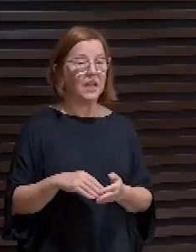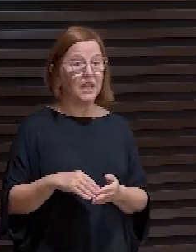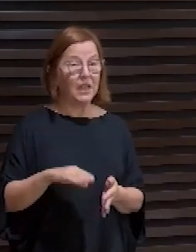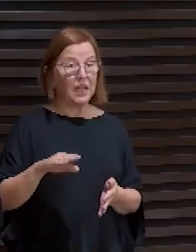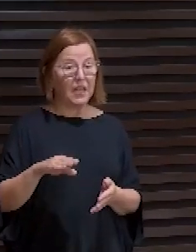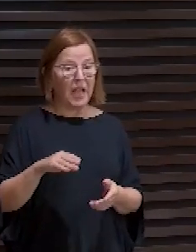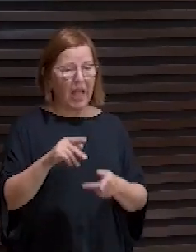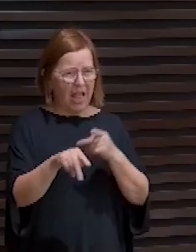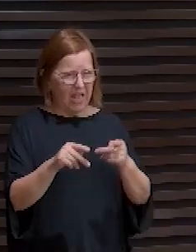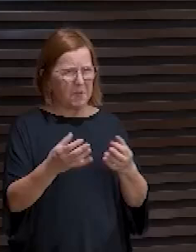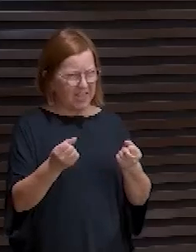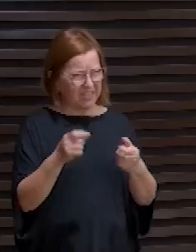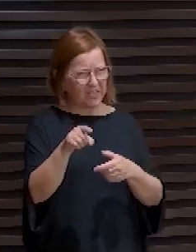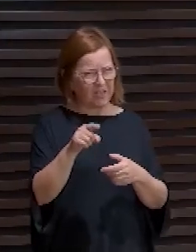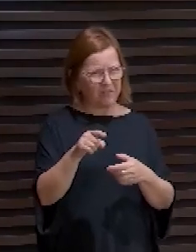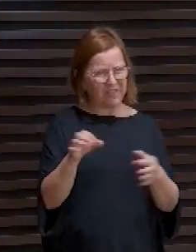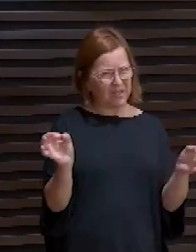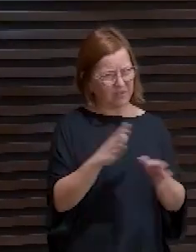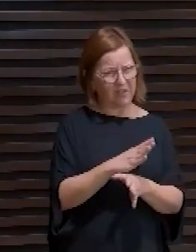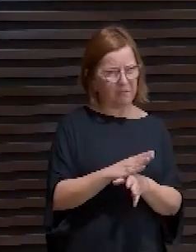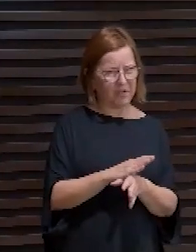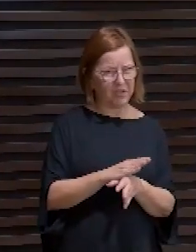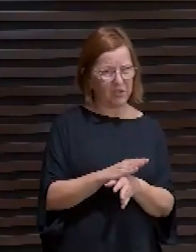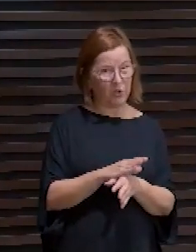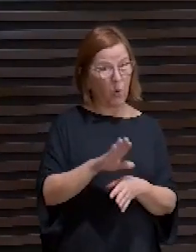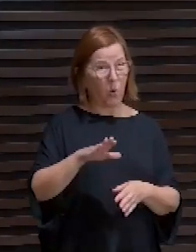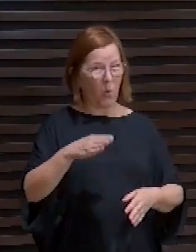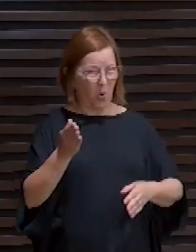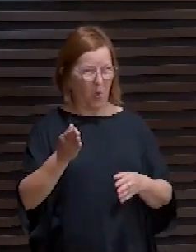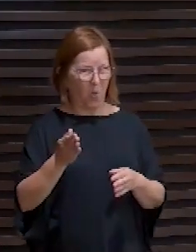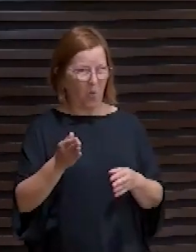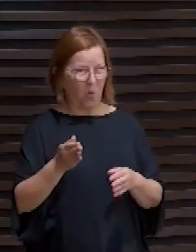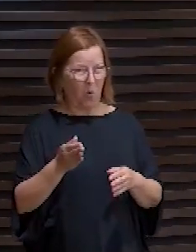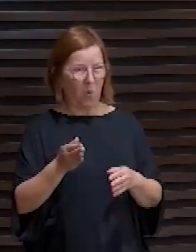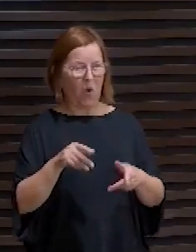de Cristo, se sentem incomodadas e deixam até de convidar você?